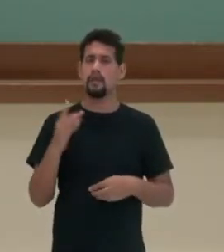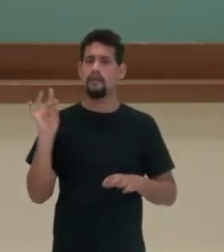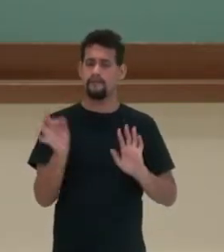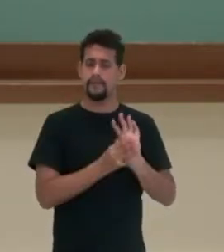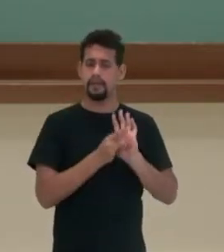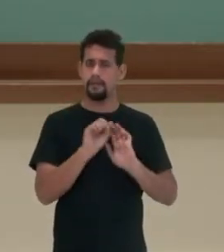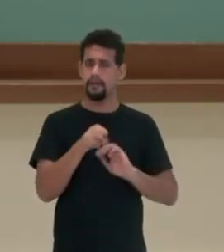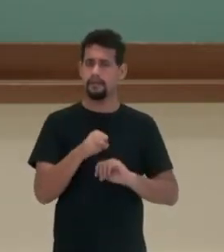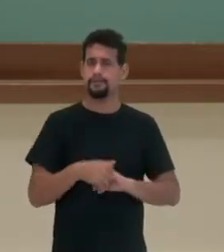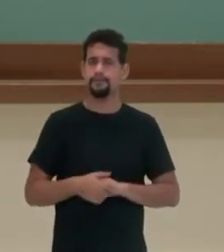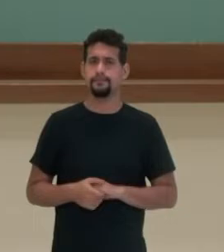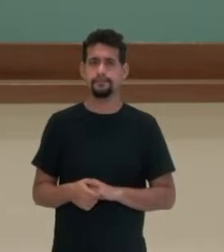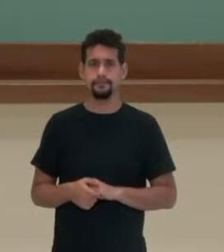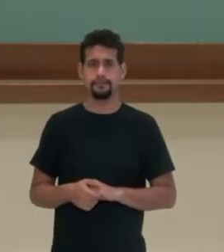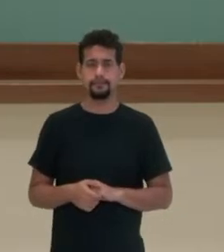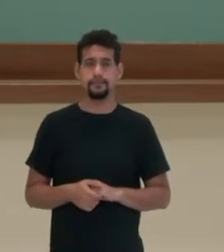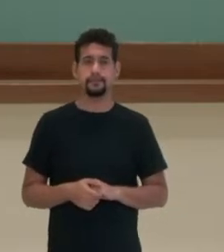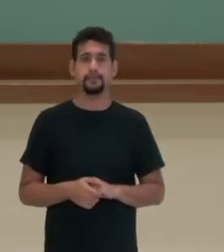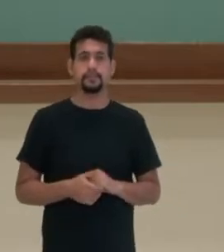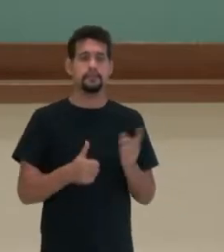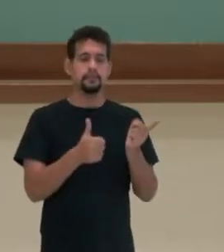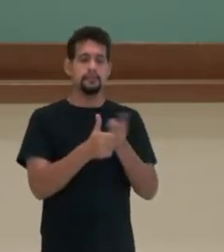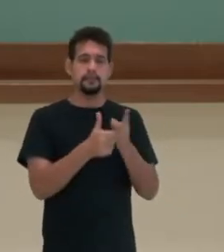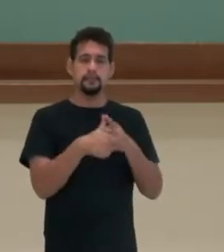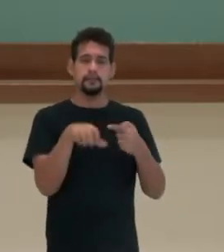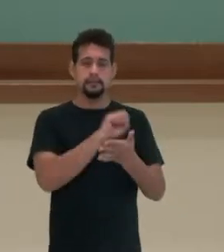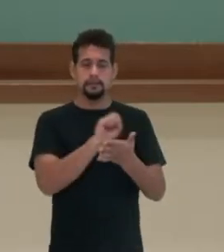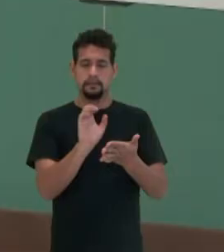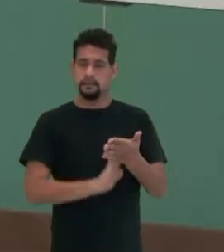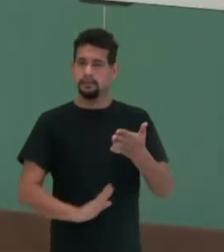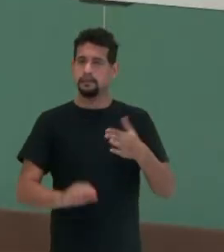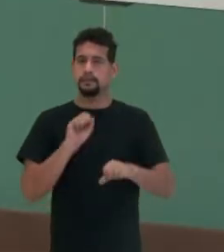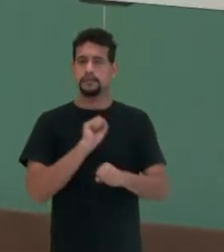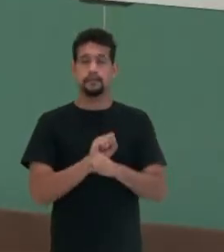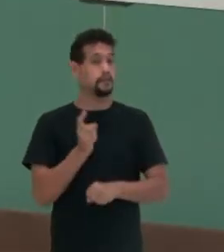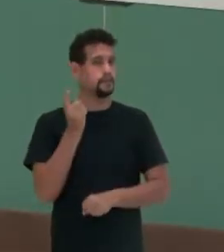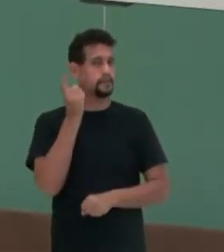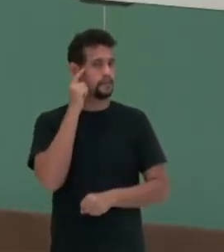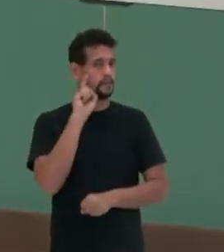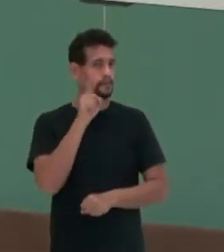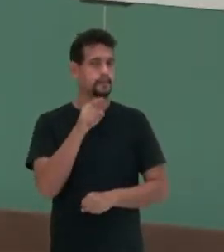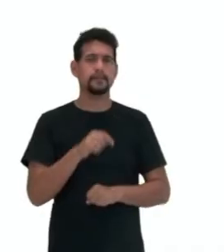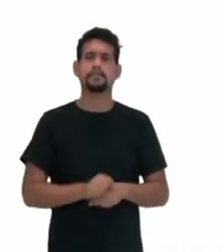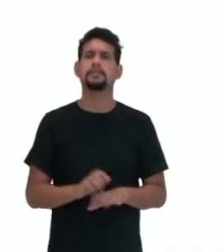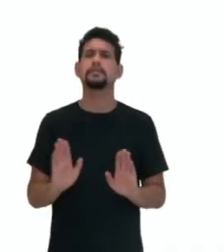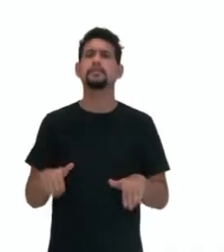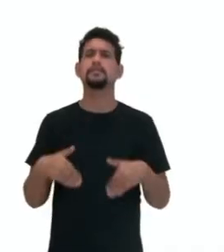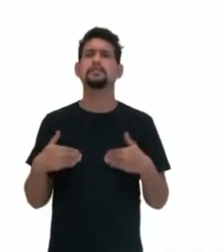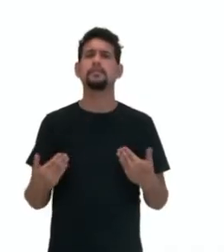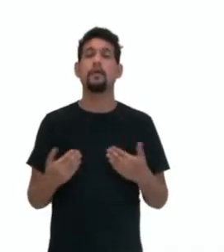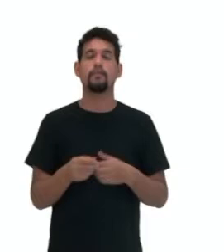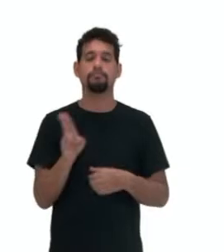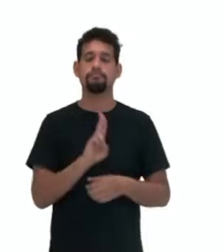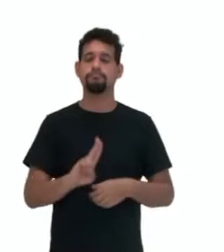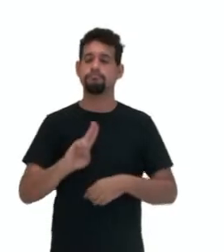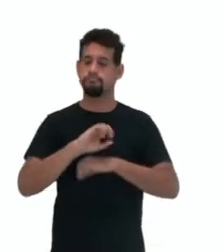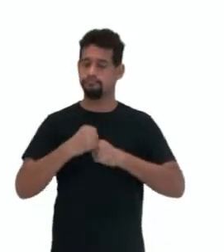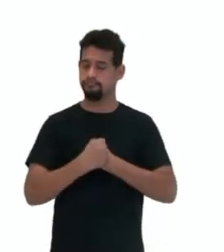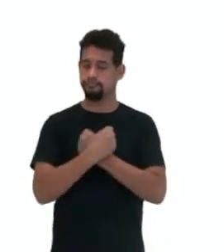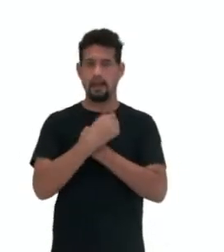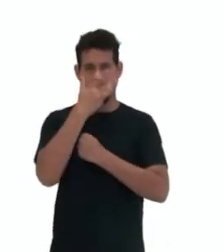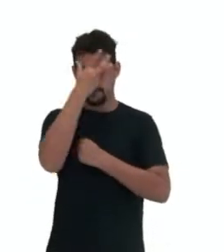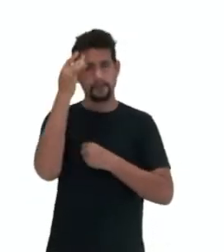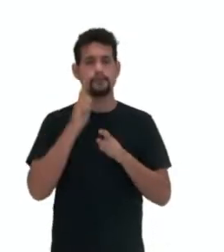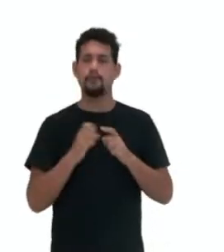oficiais. E o primeiro exercício para vocês refletirem um pouquinho. Qual o tipo de vestimenta um lutador